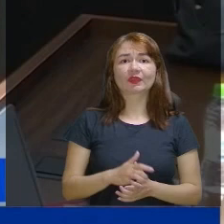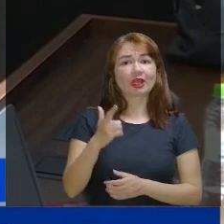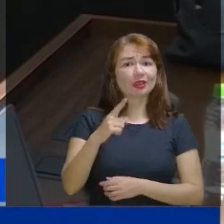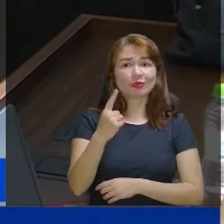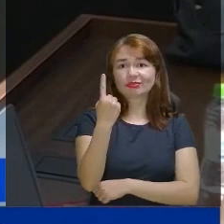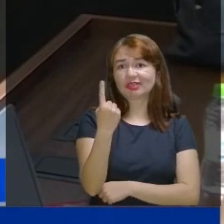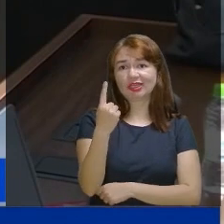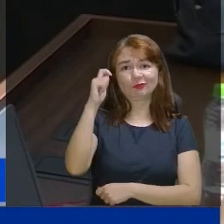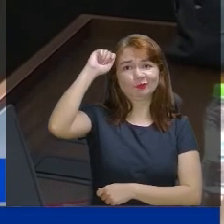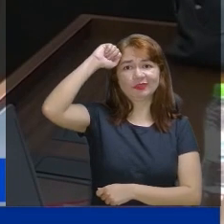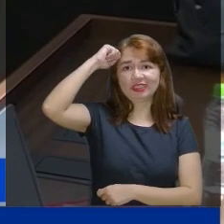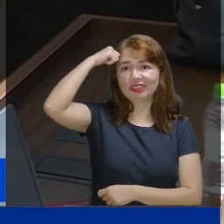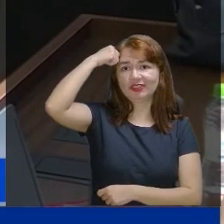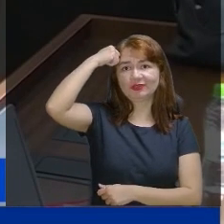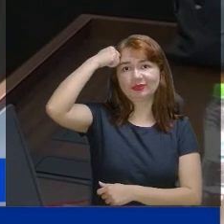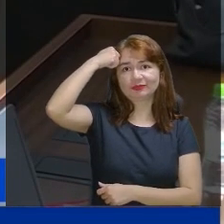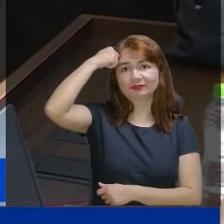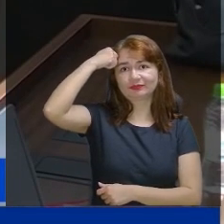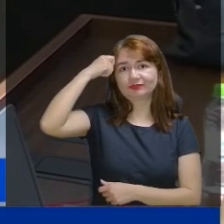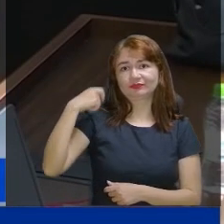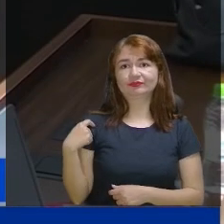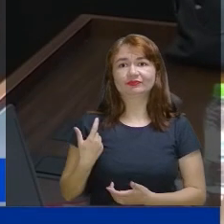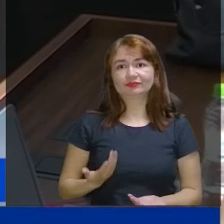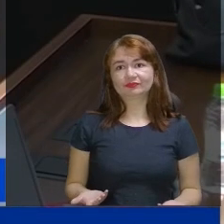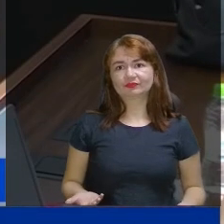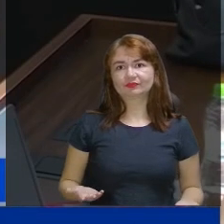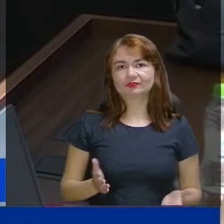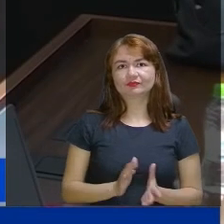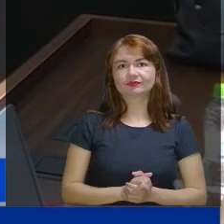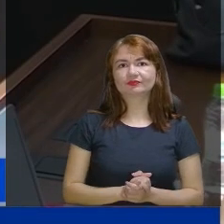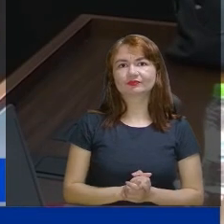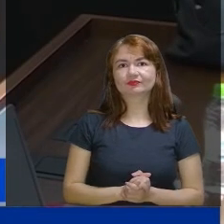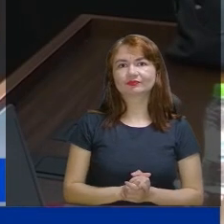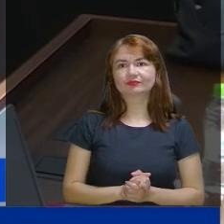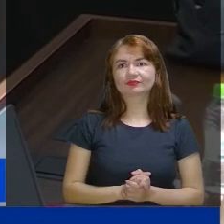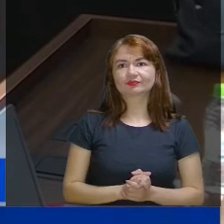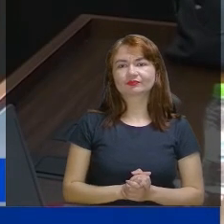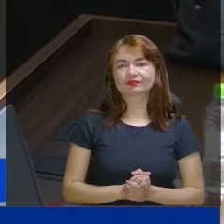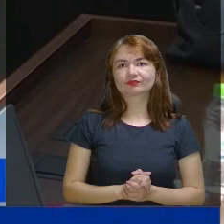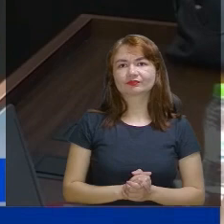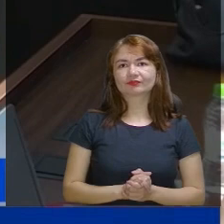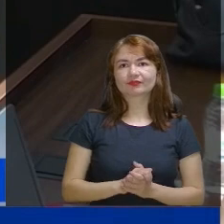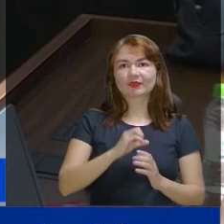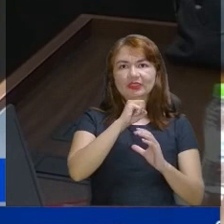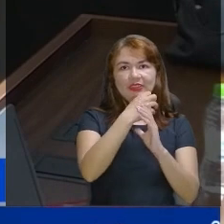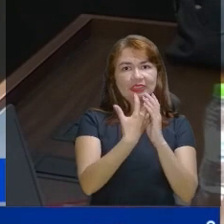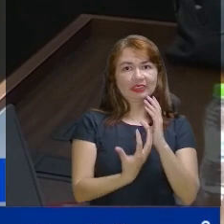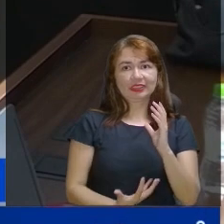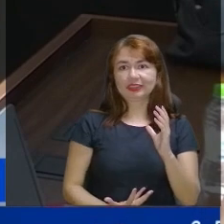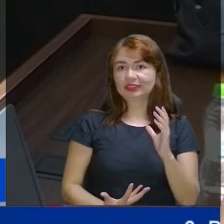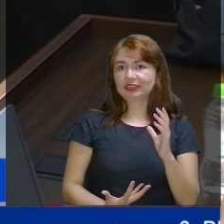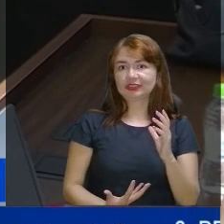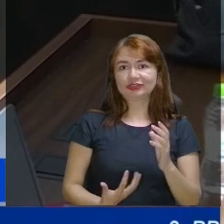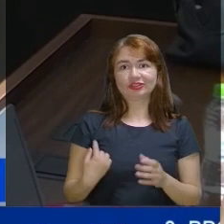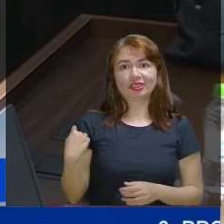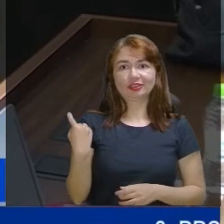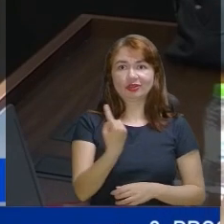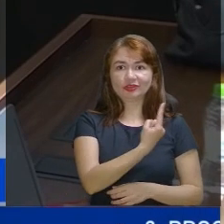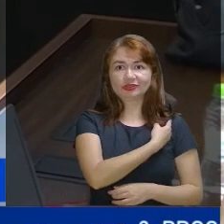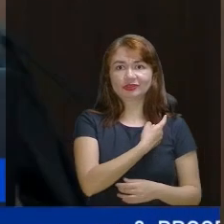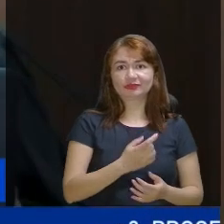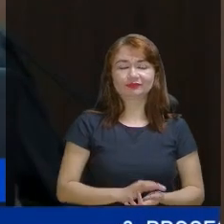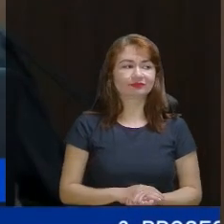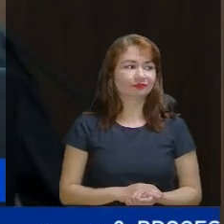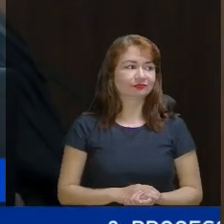negro. Nenhum de nós tem essa autodeclaração. Quando a gente Foco na mesa